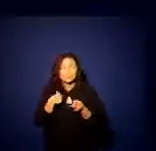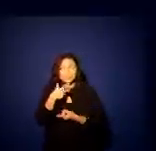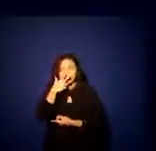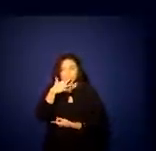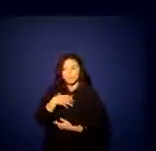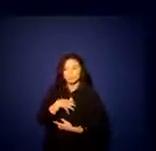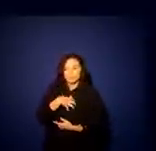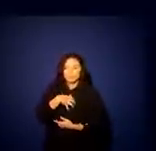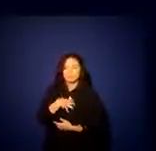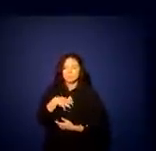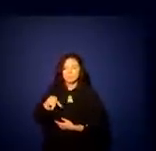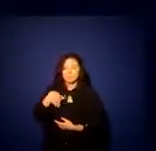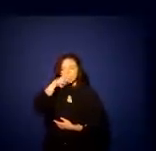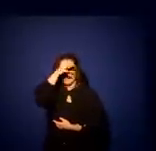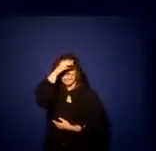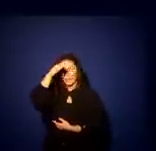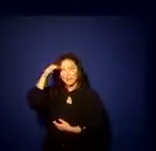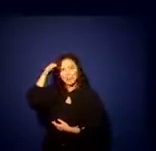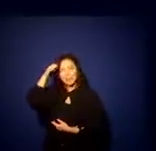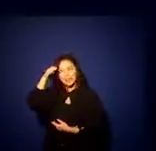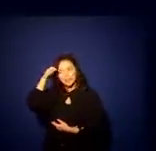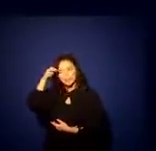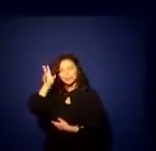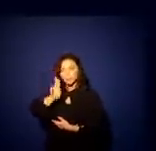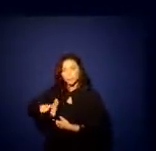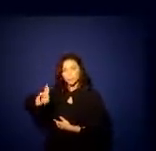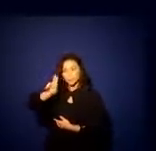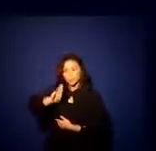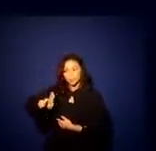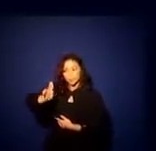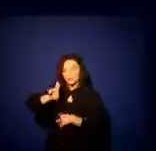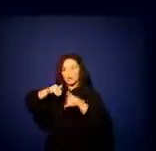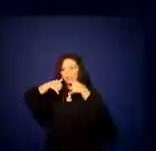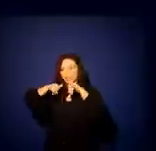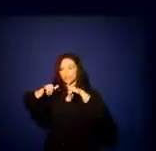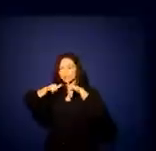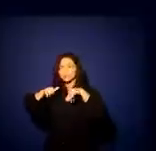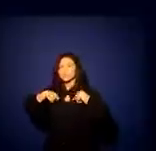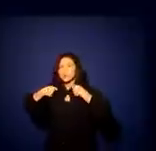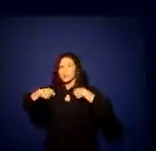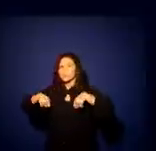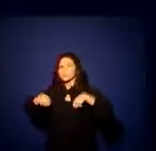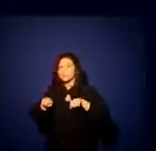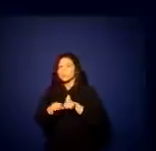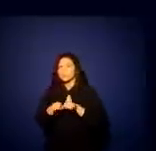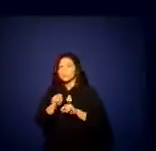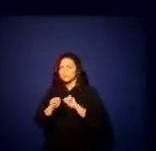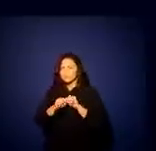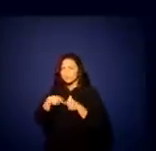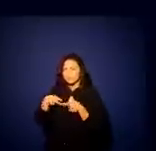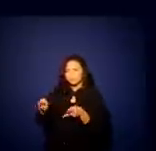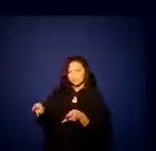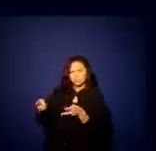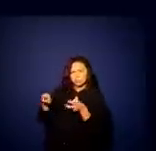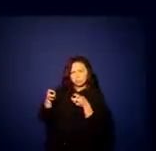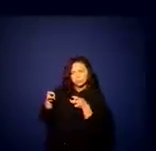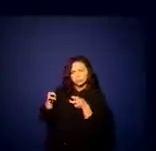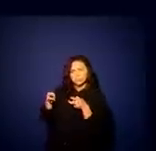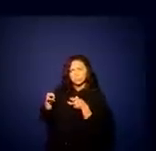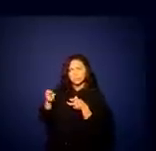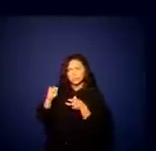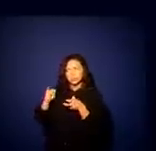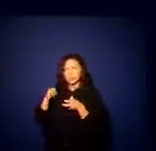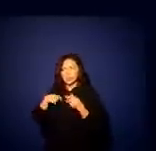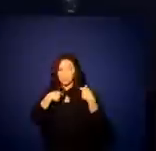para o cliente é consumidor de energia é o que que ele deveria fazer no mercado onde ele enxerga né nas suas mesas